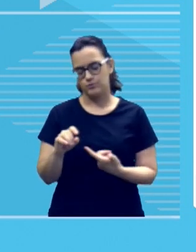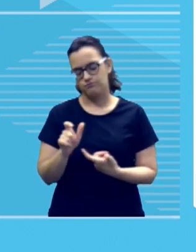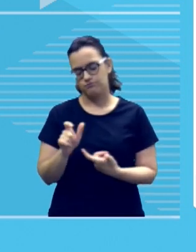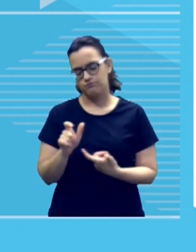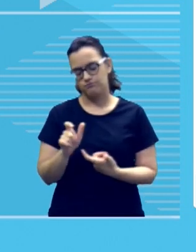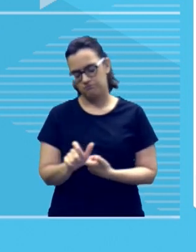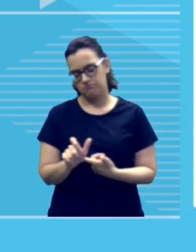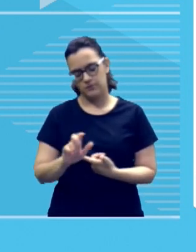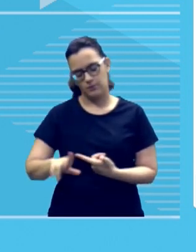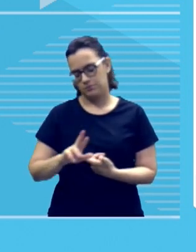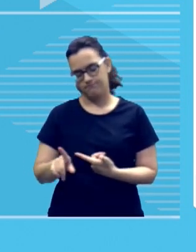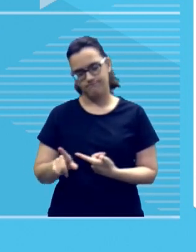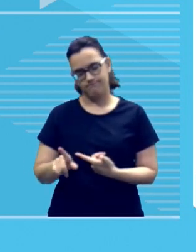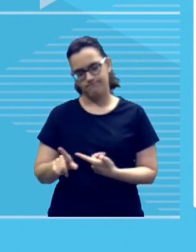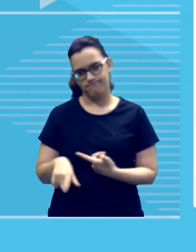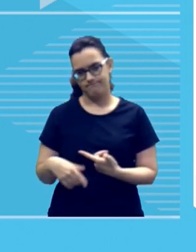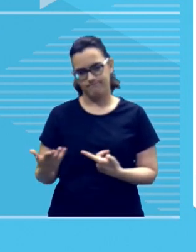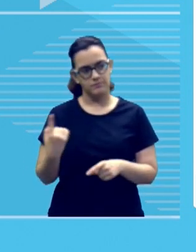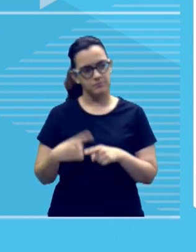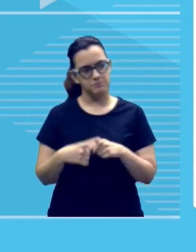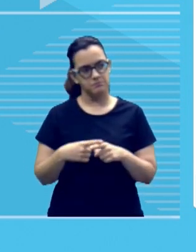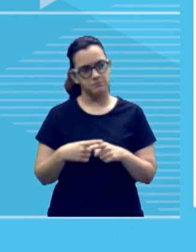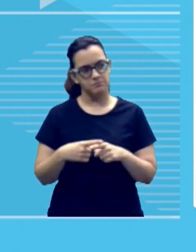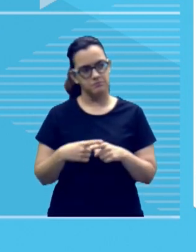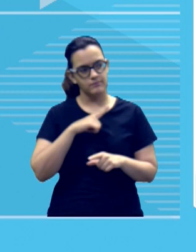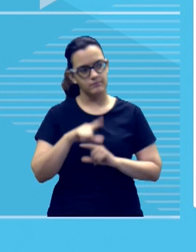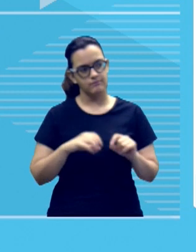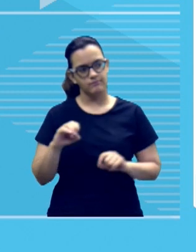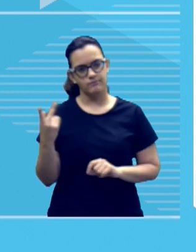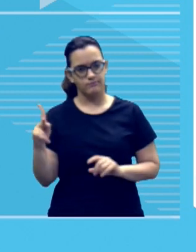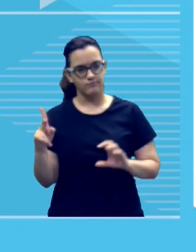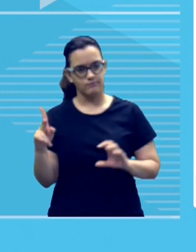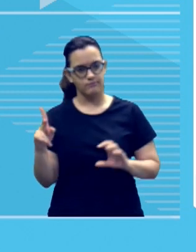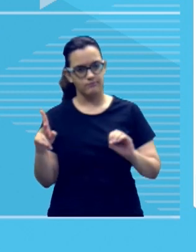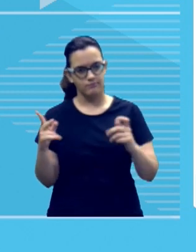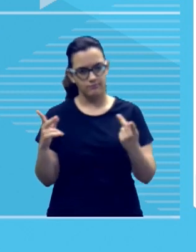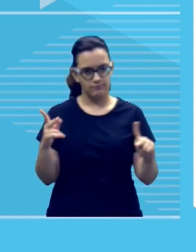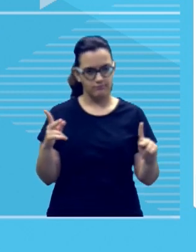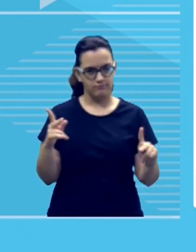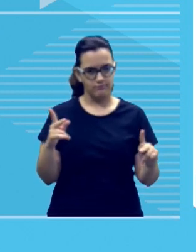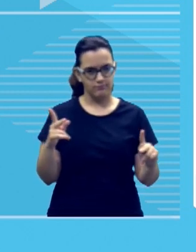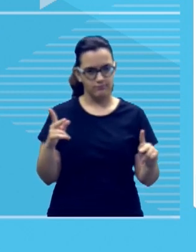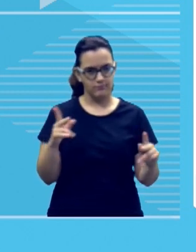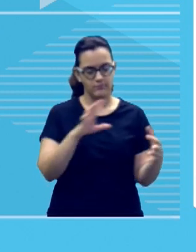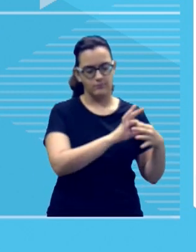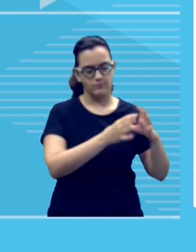função orgânica é a mesma aqui é um álcool e aqui também é um álcool